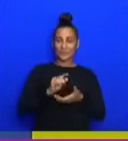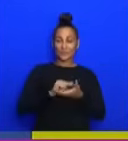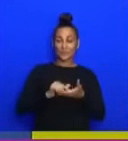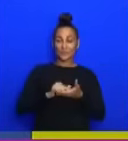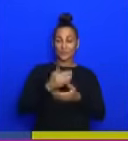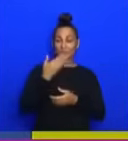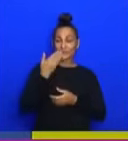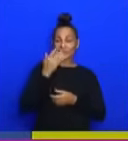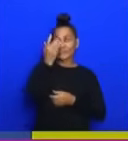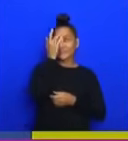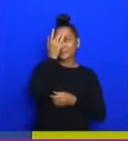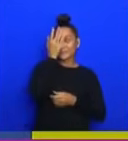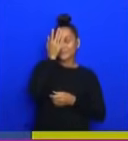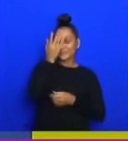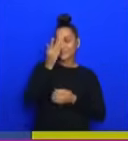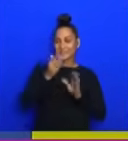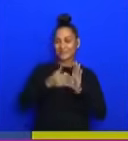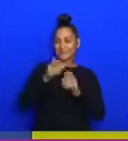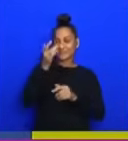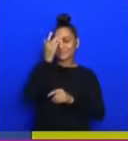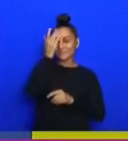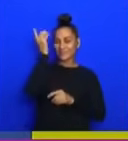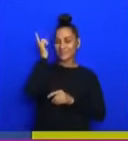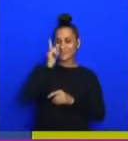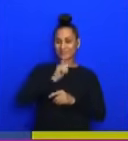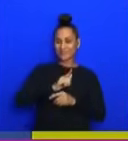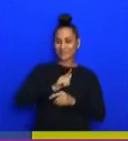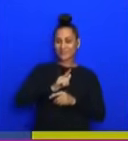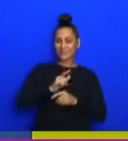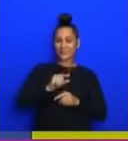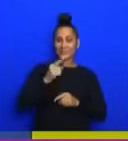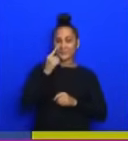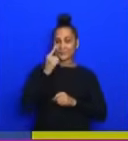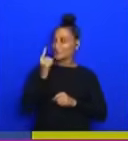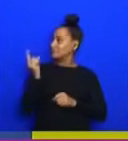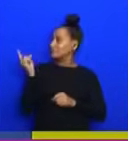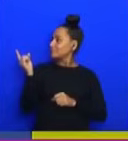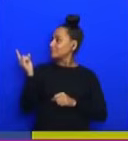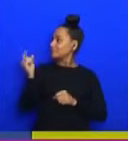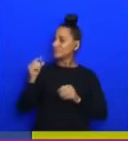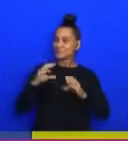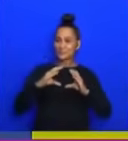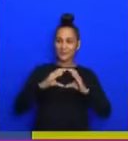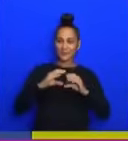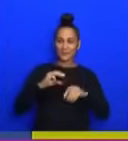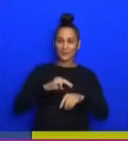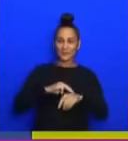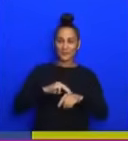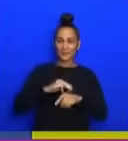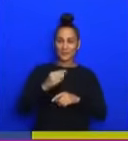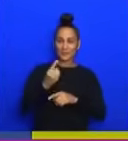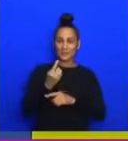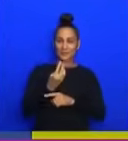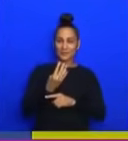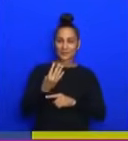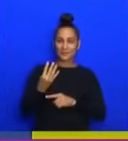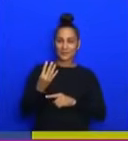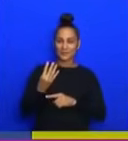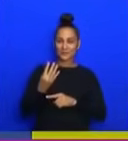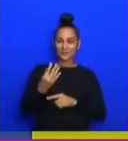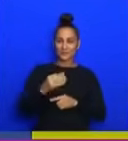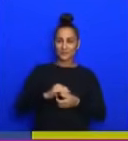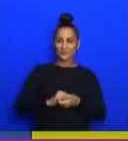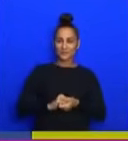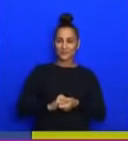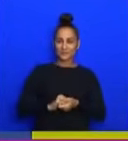Loto Fácil, fácil de jogar, fácil de ganhar. Mais um número na tela, bola marrom, 14. Marrom, número